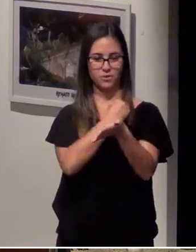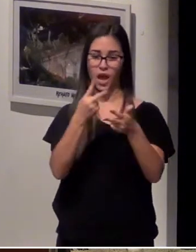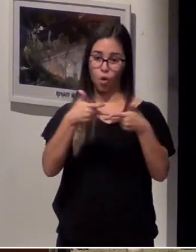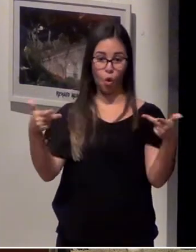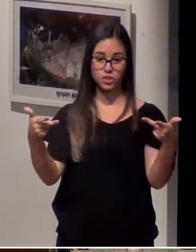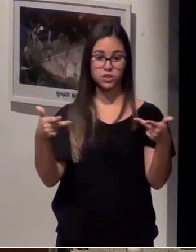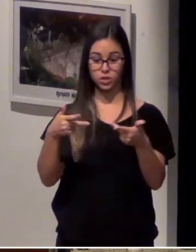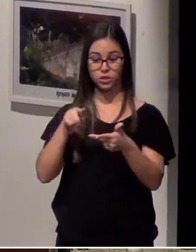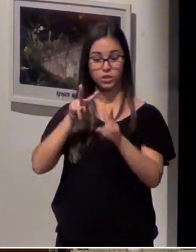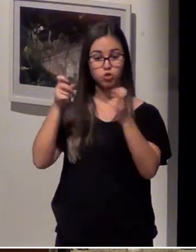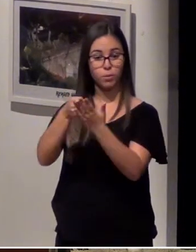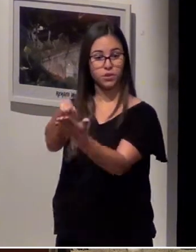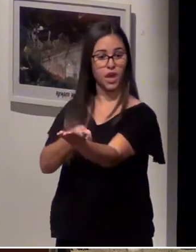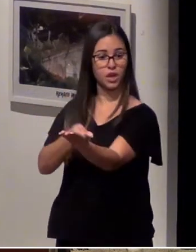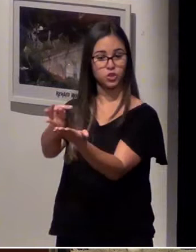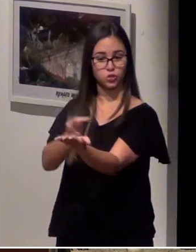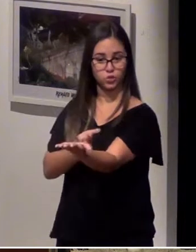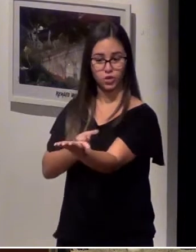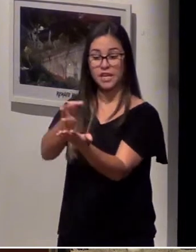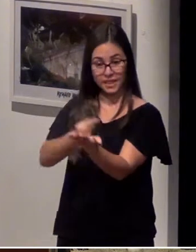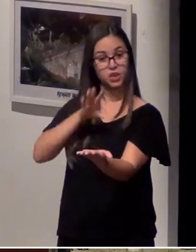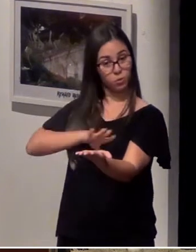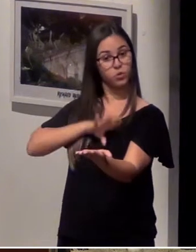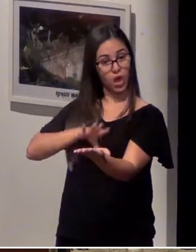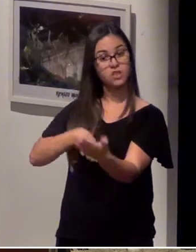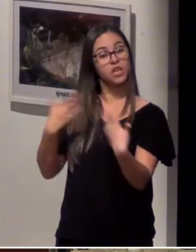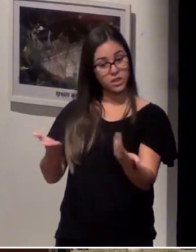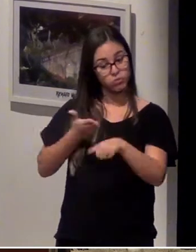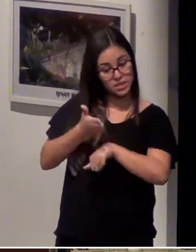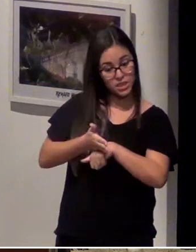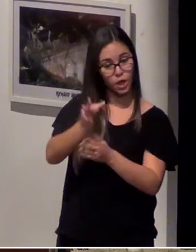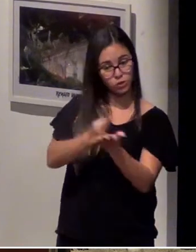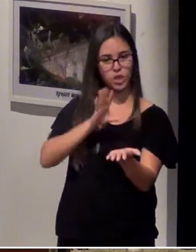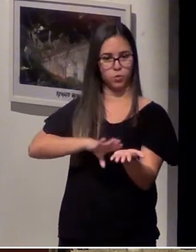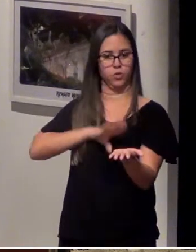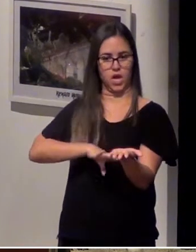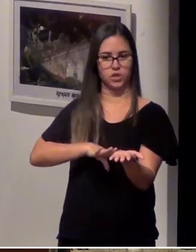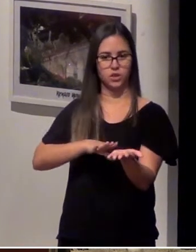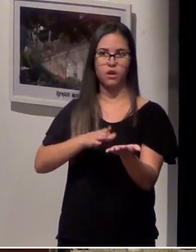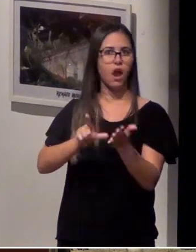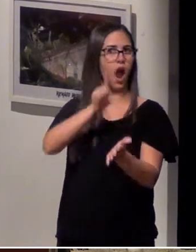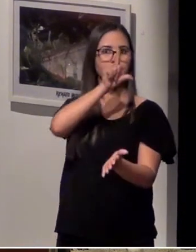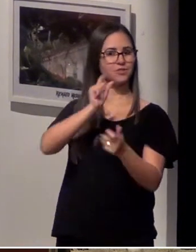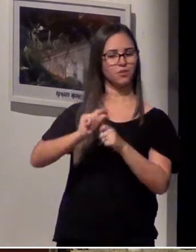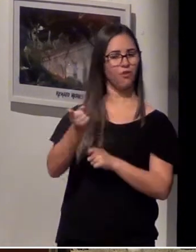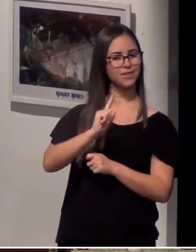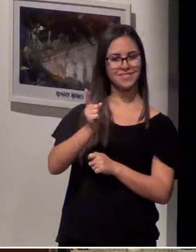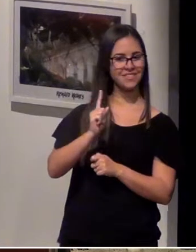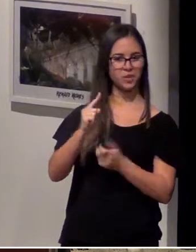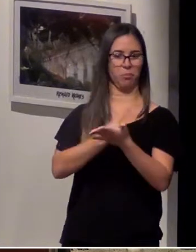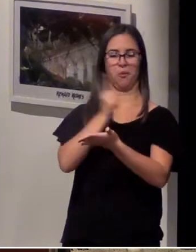perguntarem coisas do texto, do texto em português. Então, eles estão acessando o texto em português, talvez coisa que antes não faziam, e